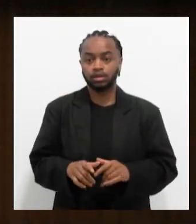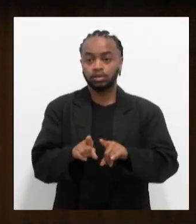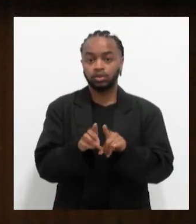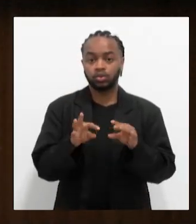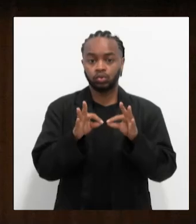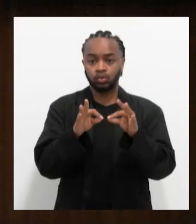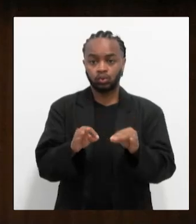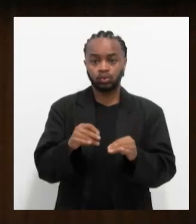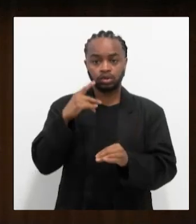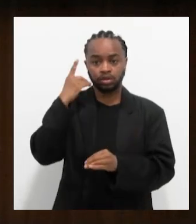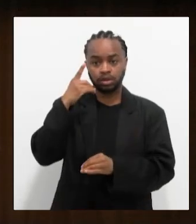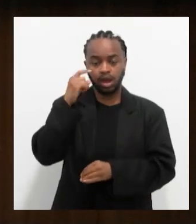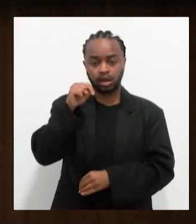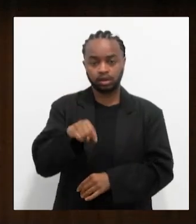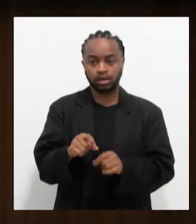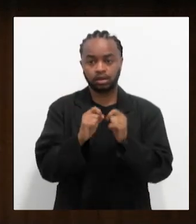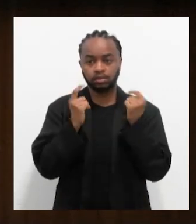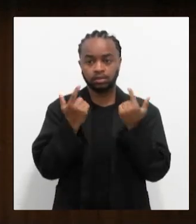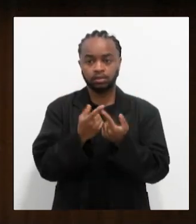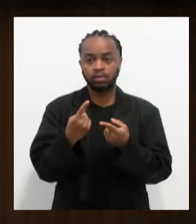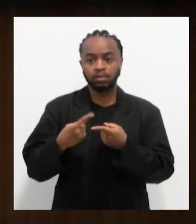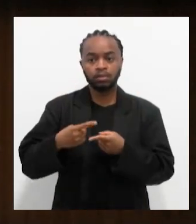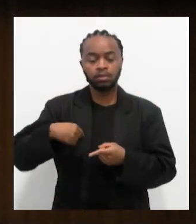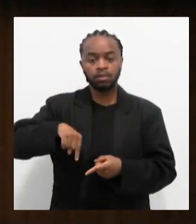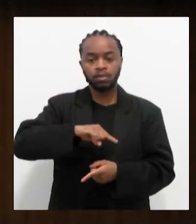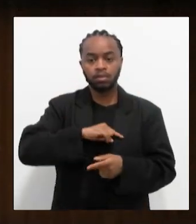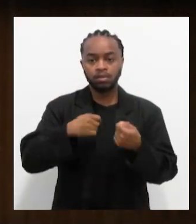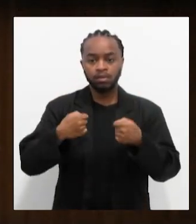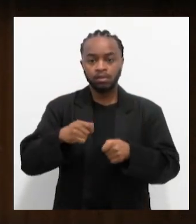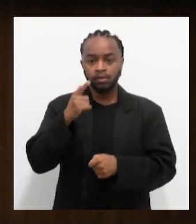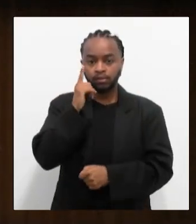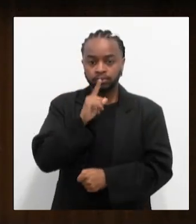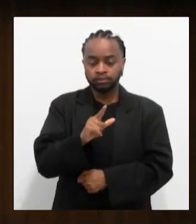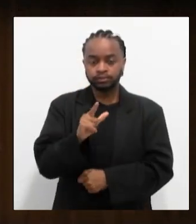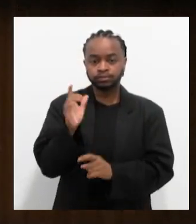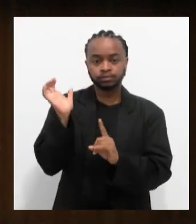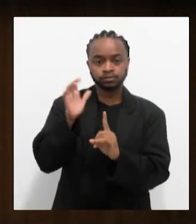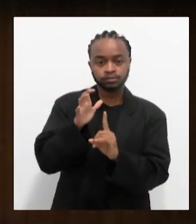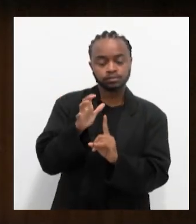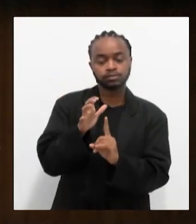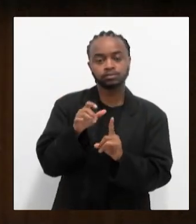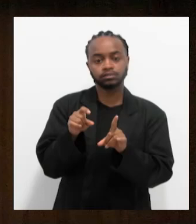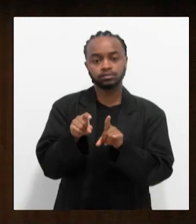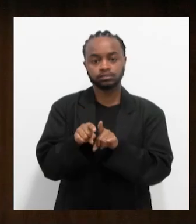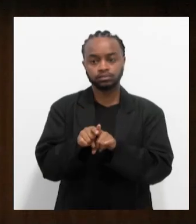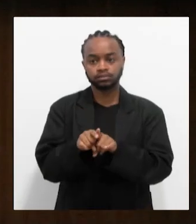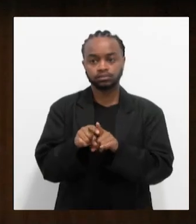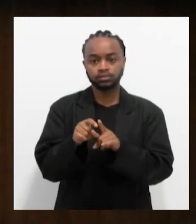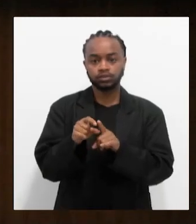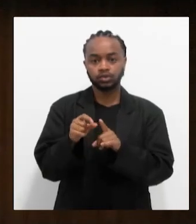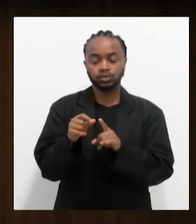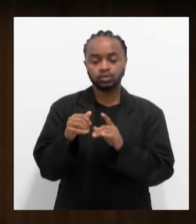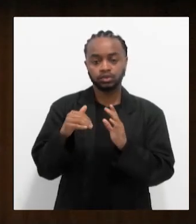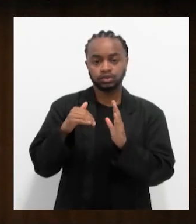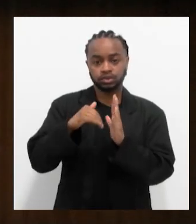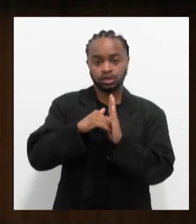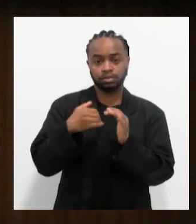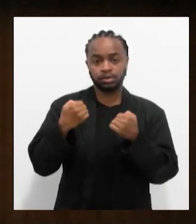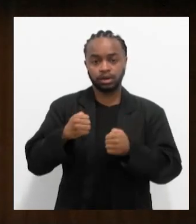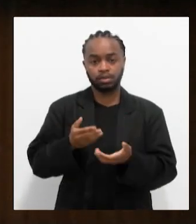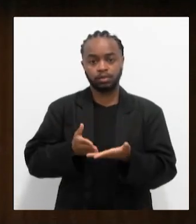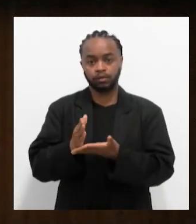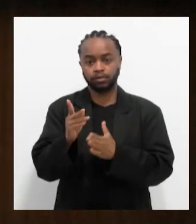honrosa casa, para que a gente, presidente, consiga pressionar. Então, logo o Senado aprove o projeto de